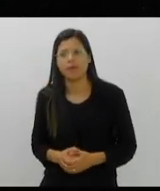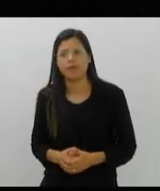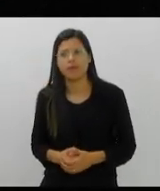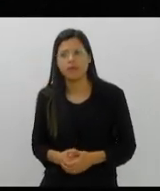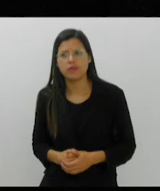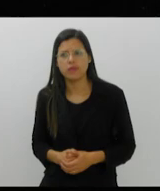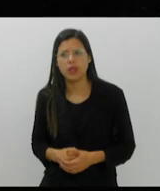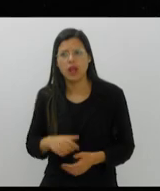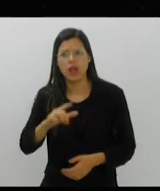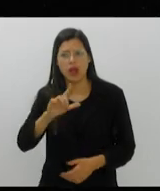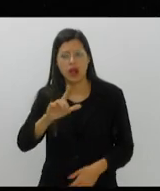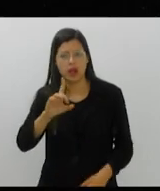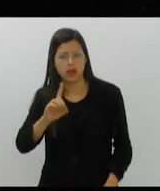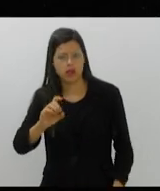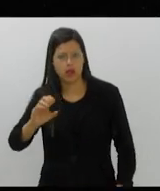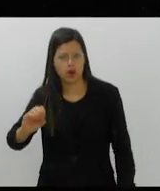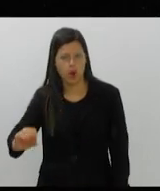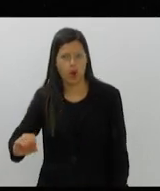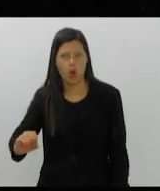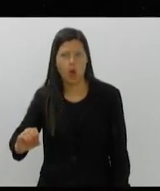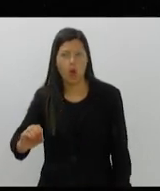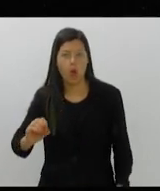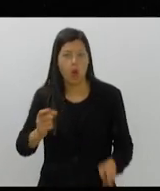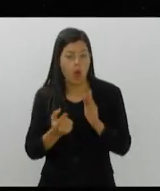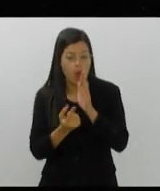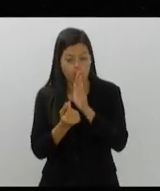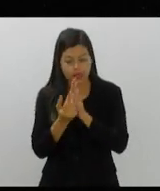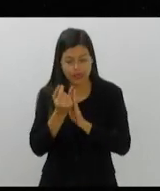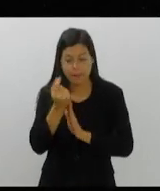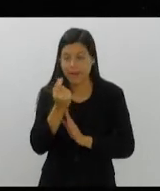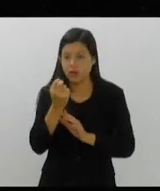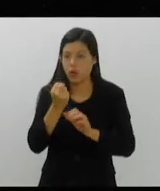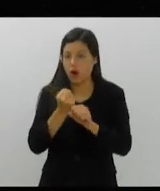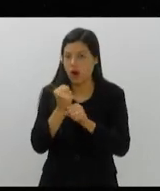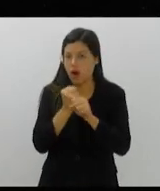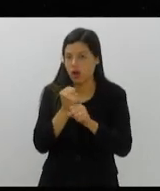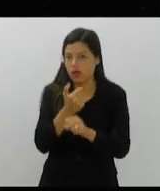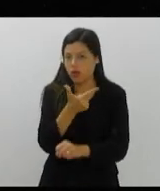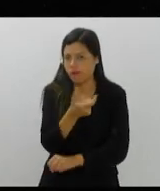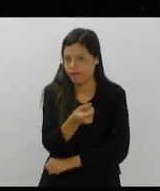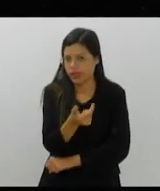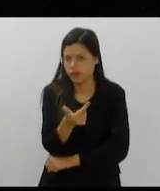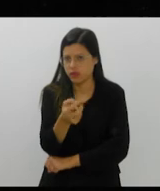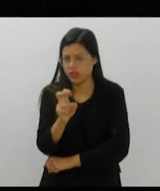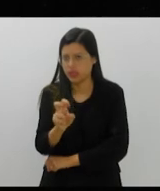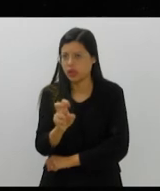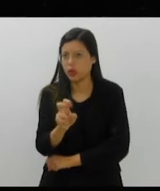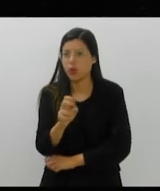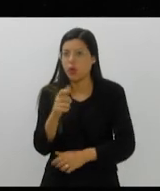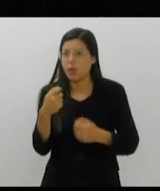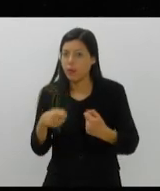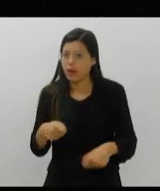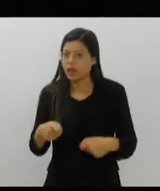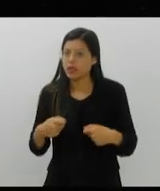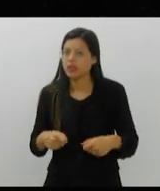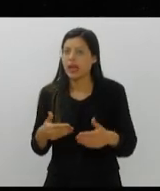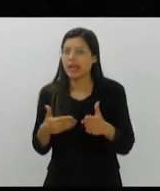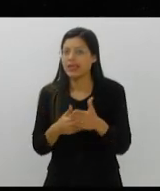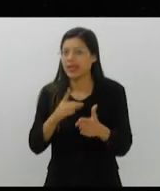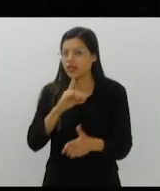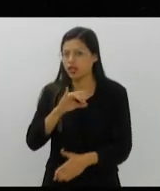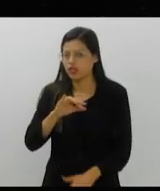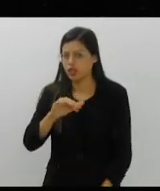previsão da LDO para o orçamento de 2025 que tem que chegar na casa até o dia 30 de